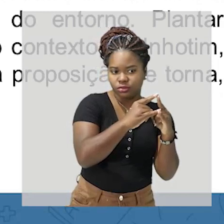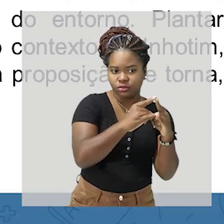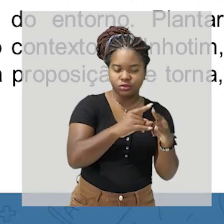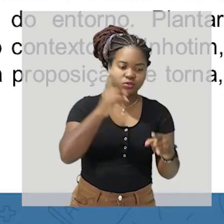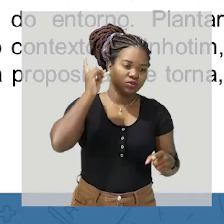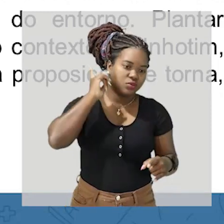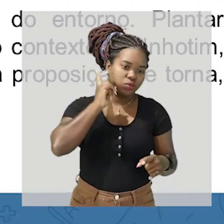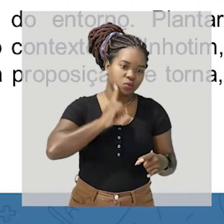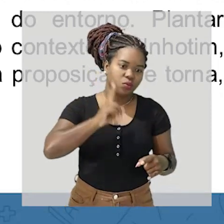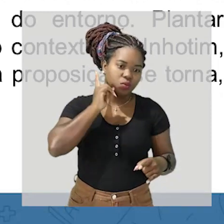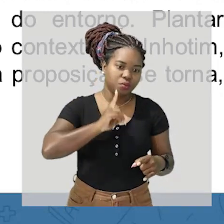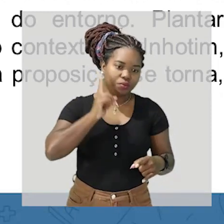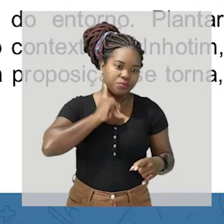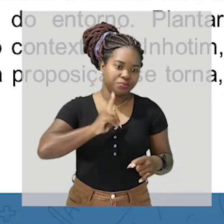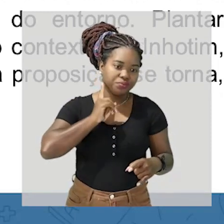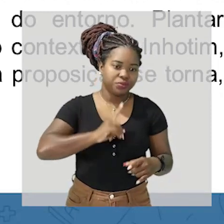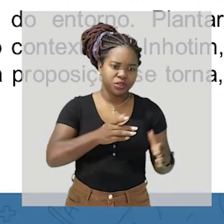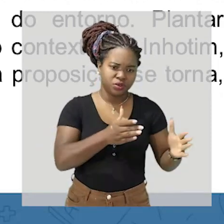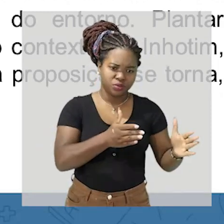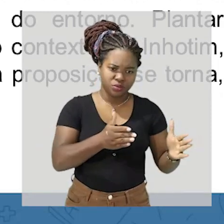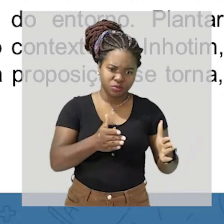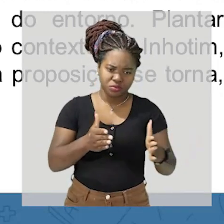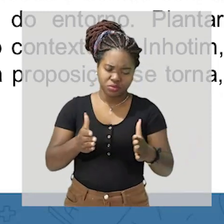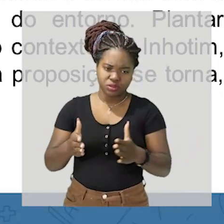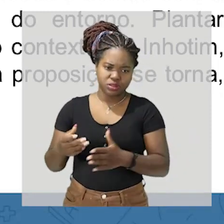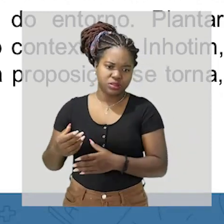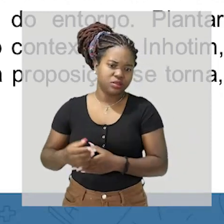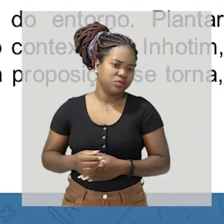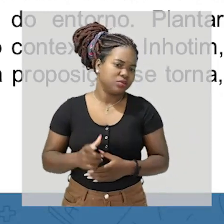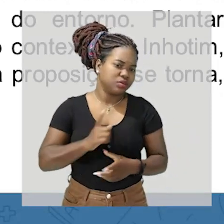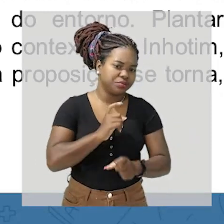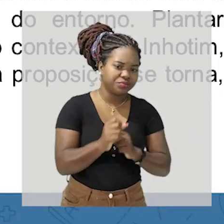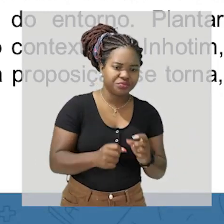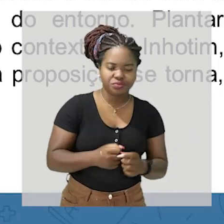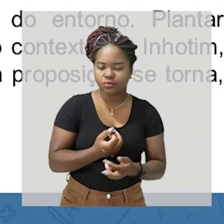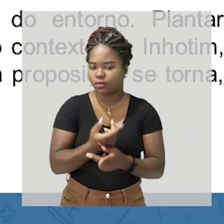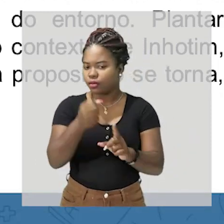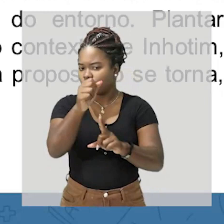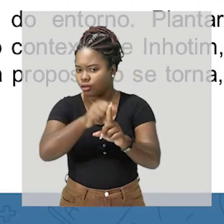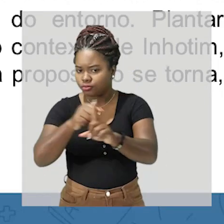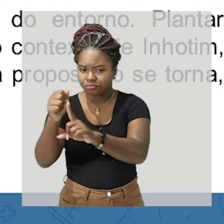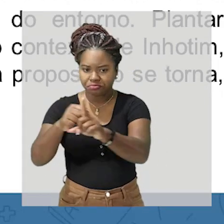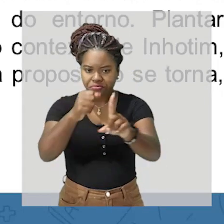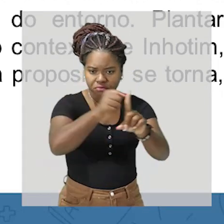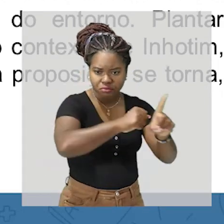num processo que durou vários meses e contou com a participação de dezenas de mulheres das